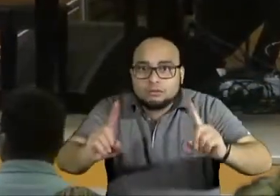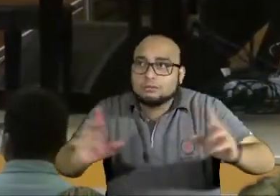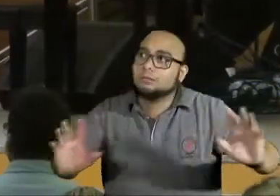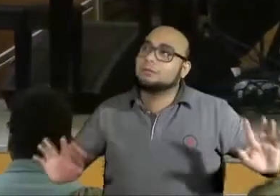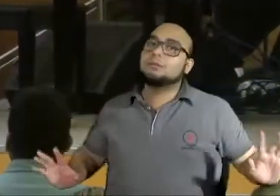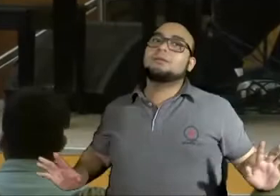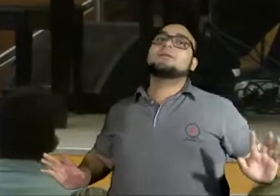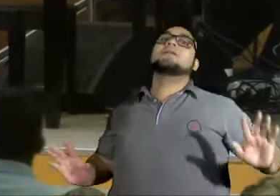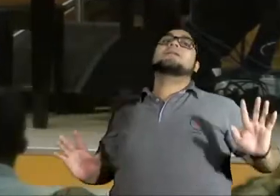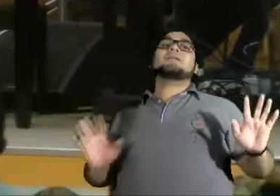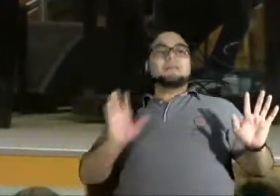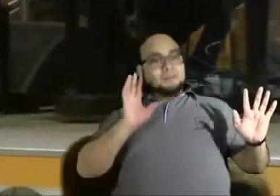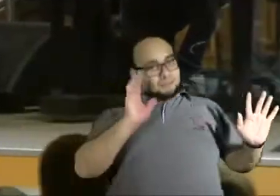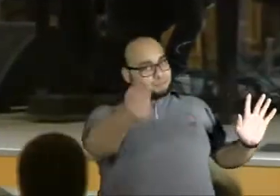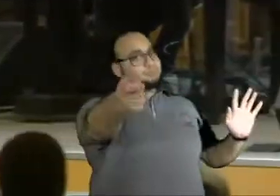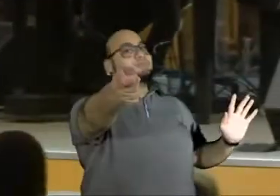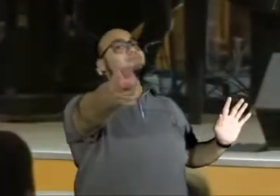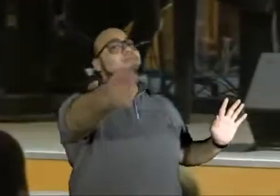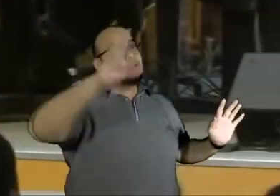É decisão.